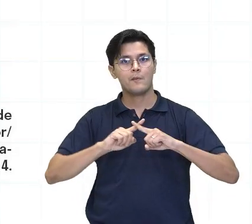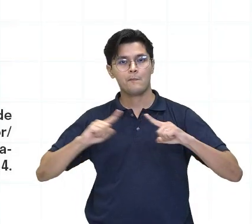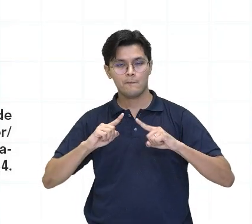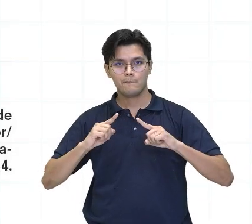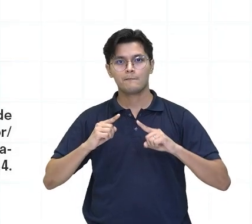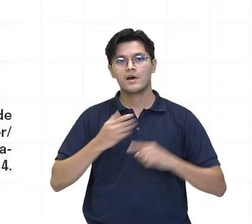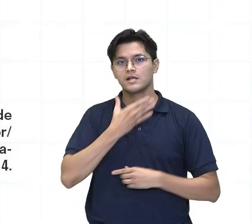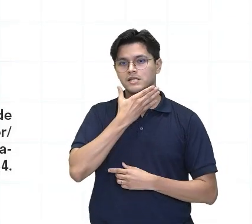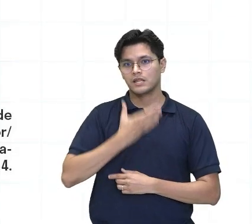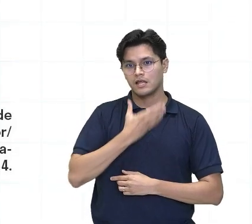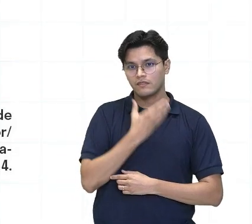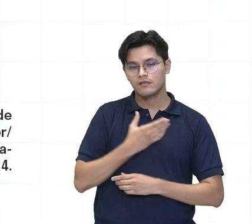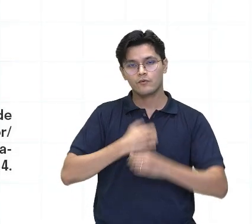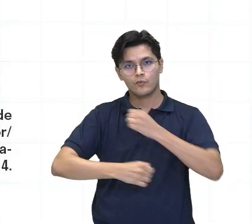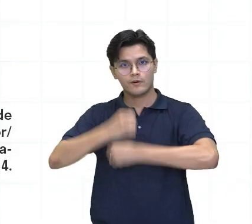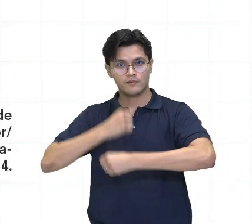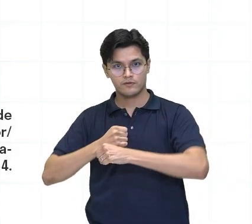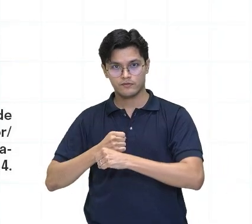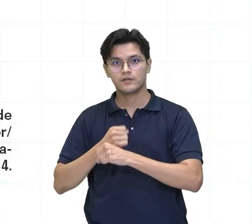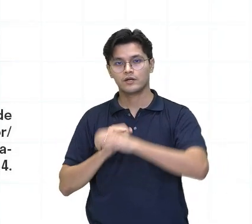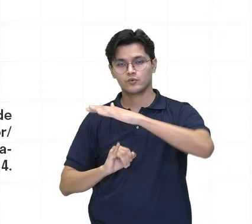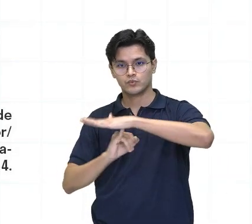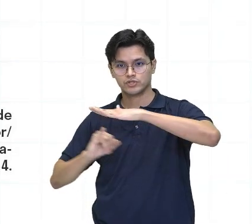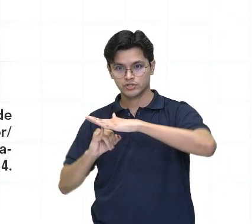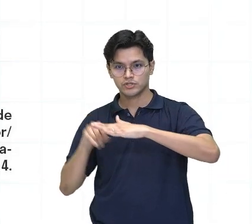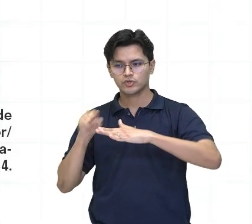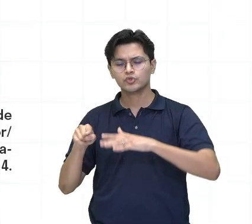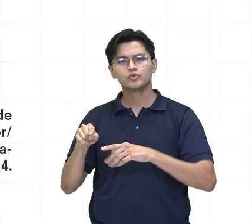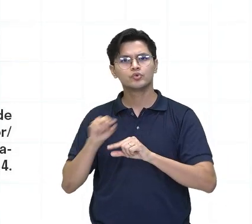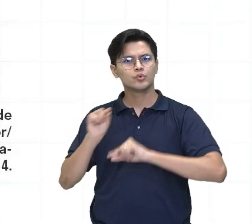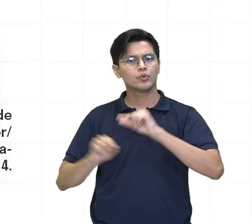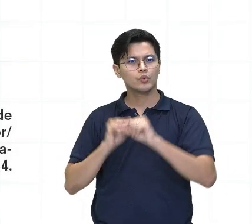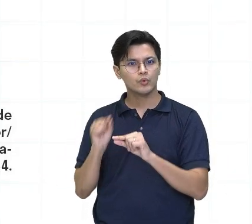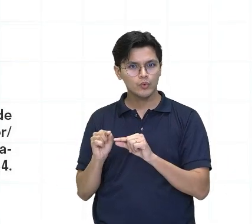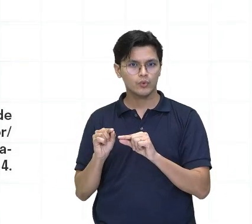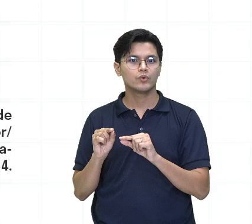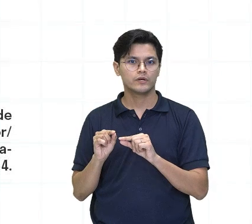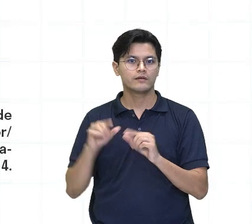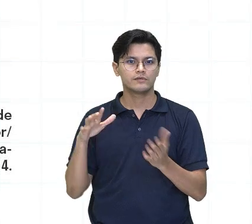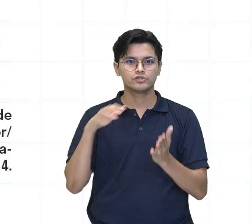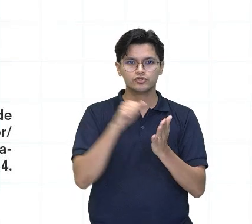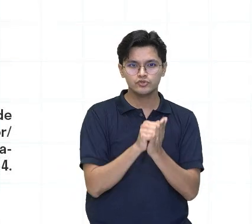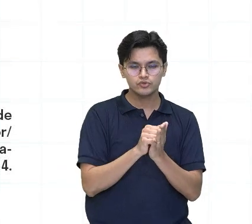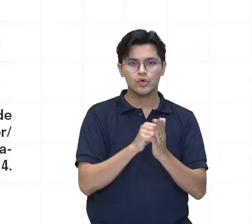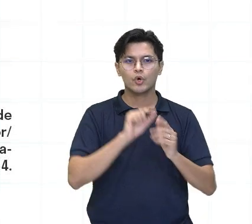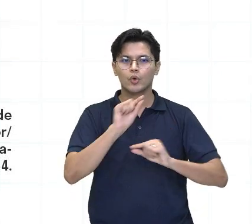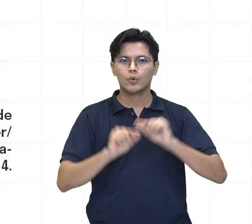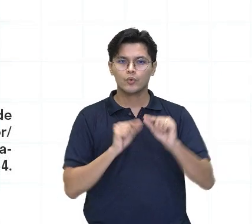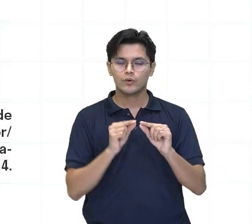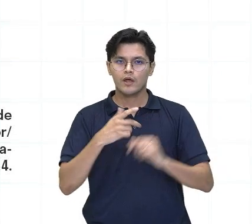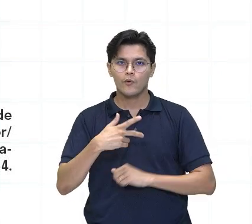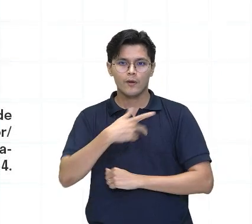Instituto Butantan solicitou o registro definitivo de um imunizante que apresentou